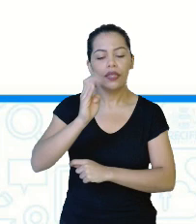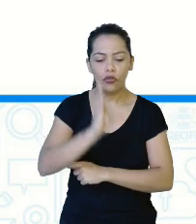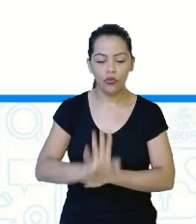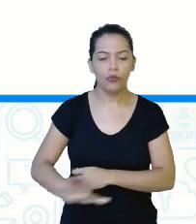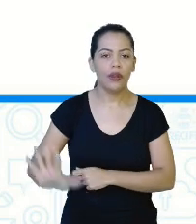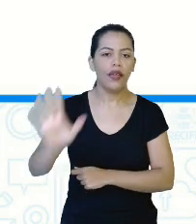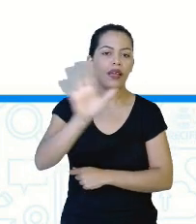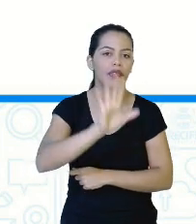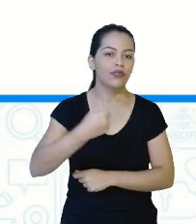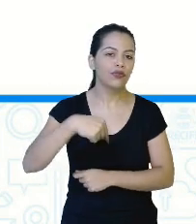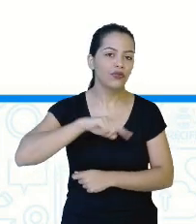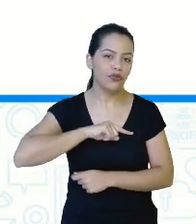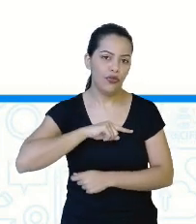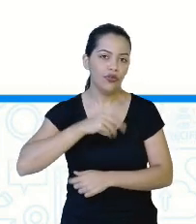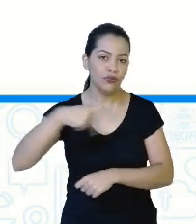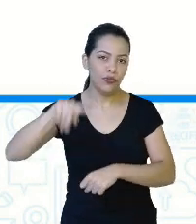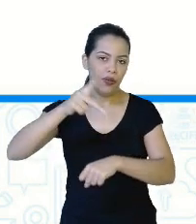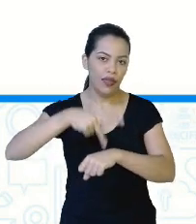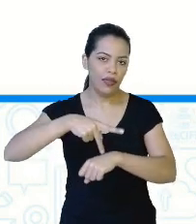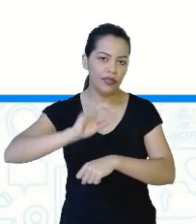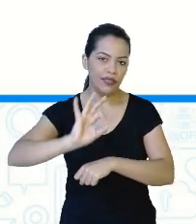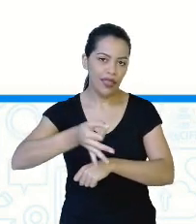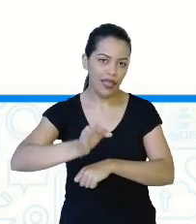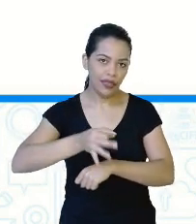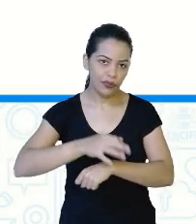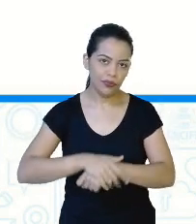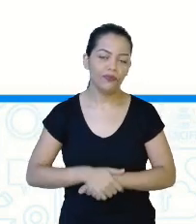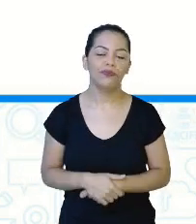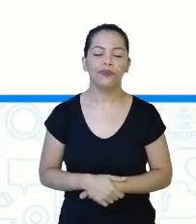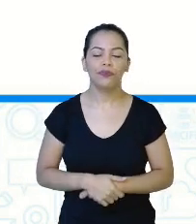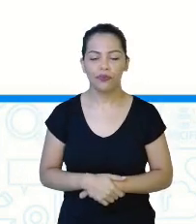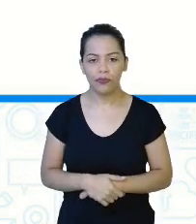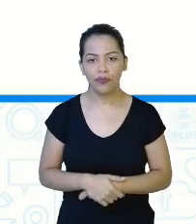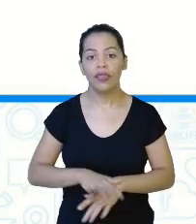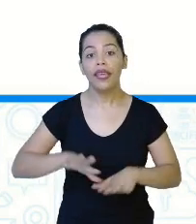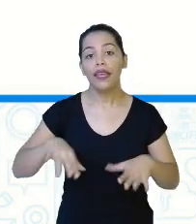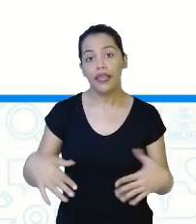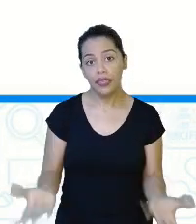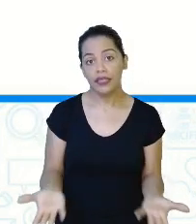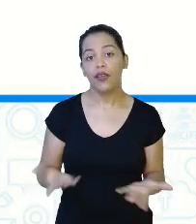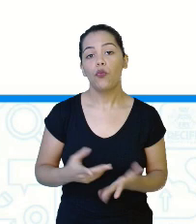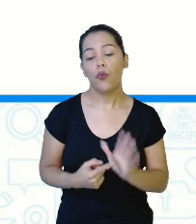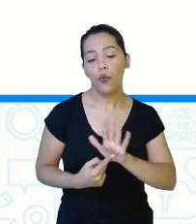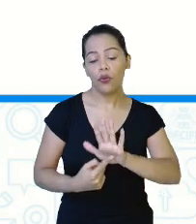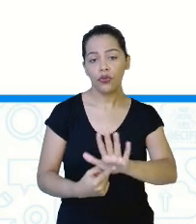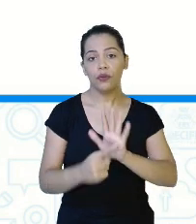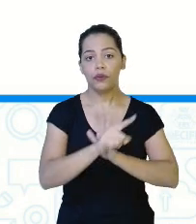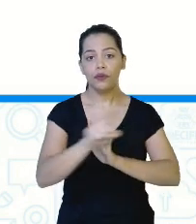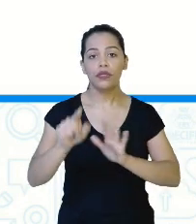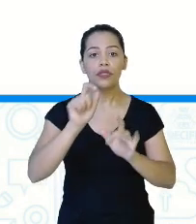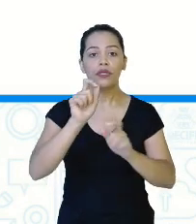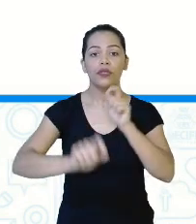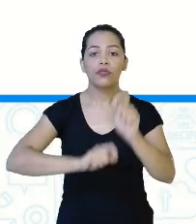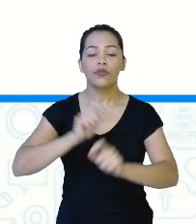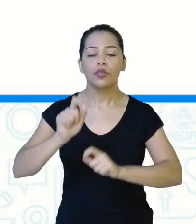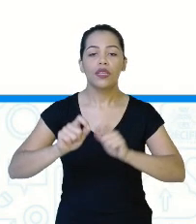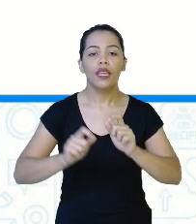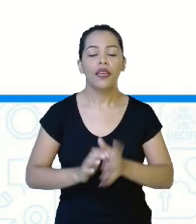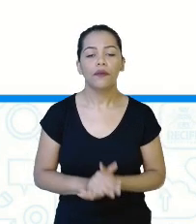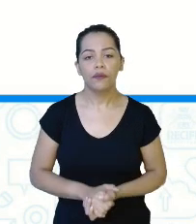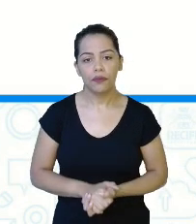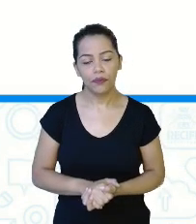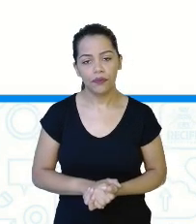é o mapa do nosso país. Exatamente. Então, eu trouxe para vocês esse mapa do Brasil para mostrar